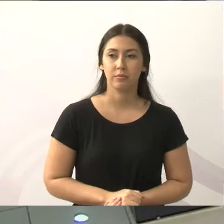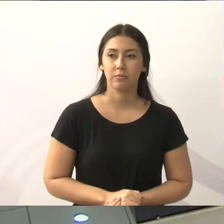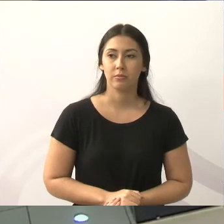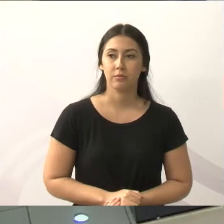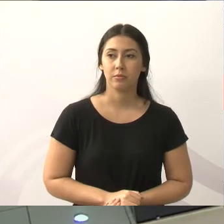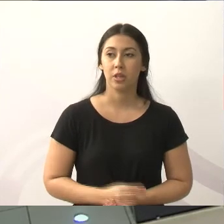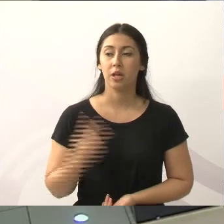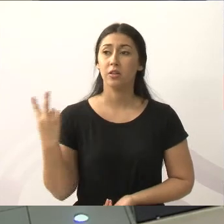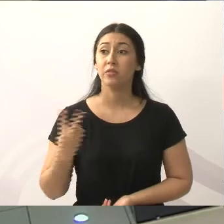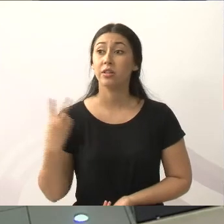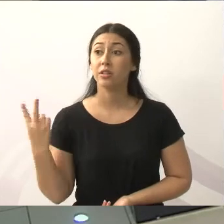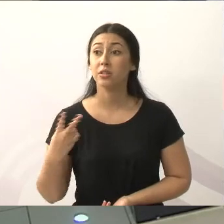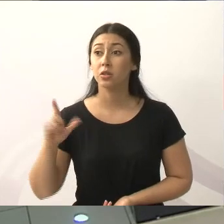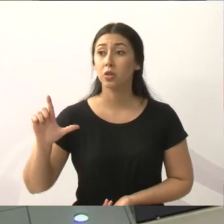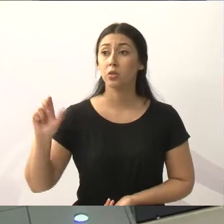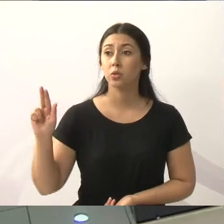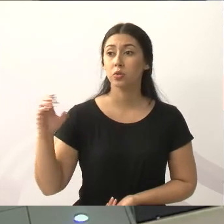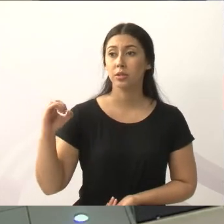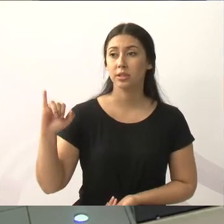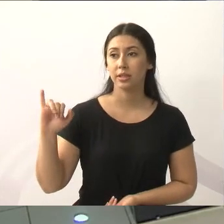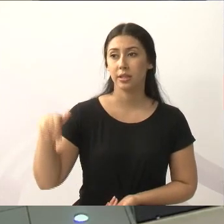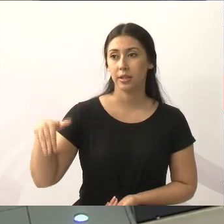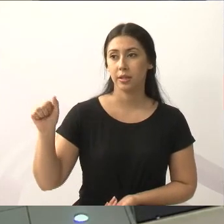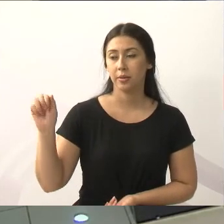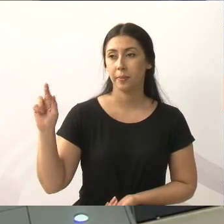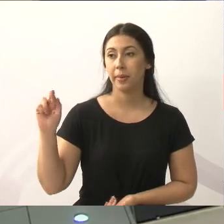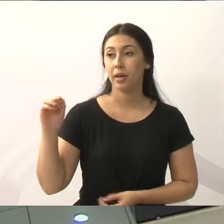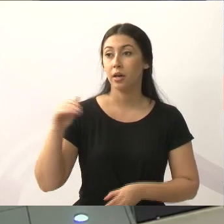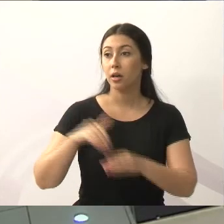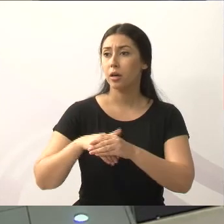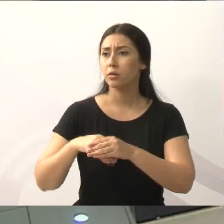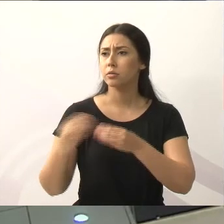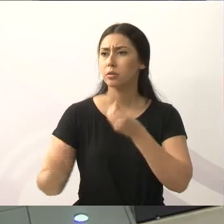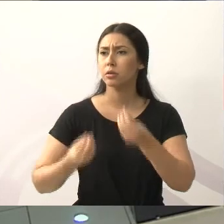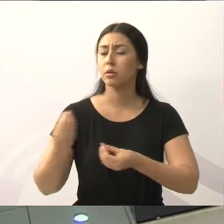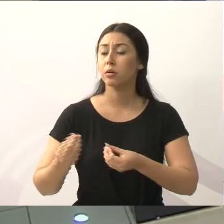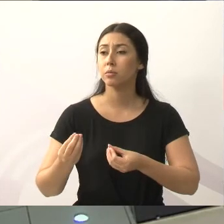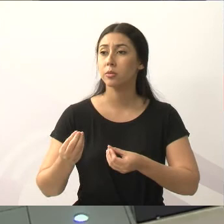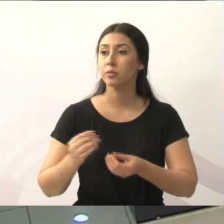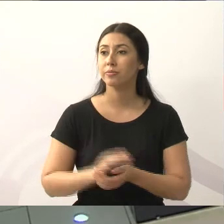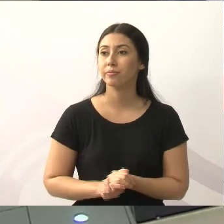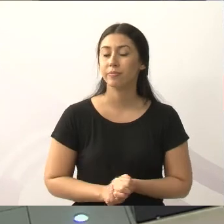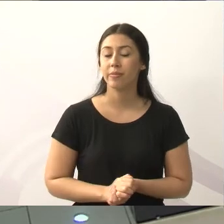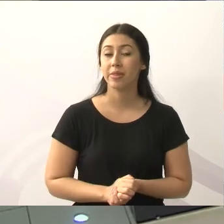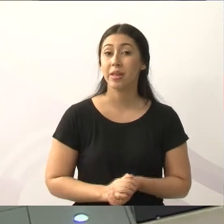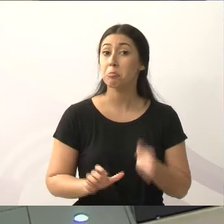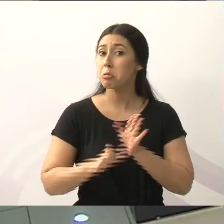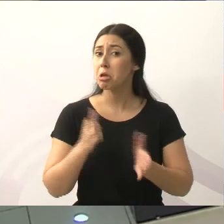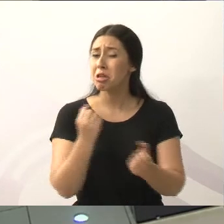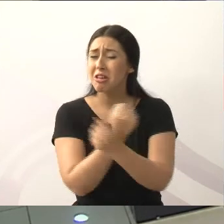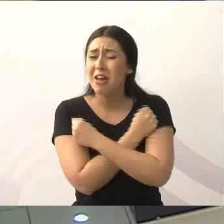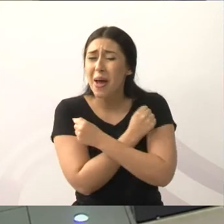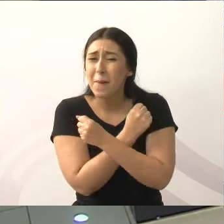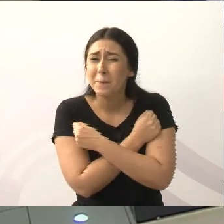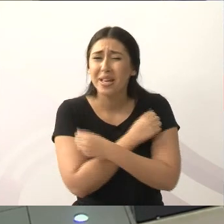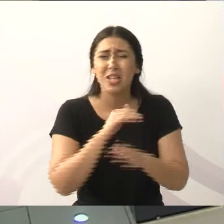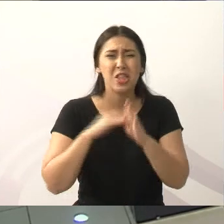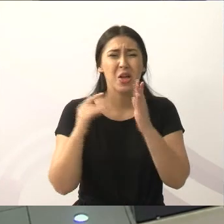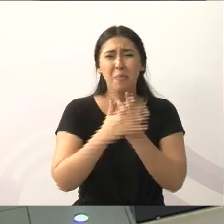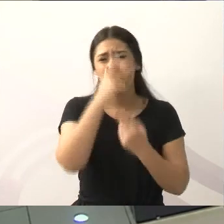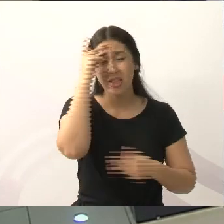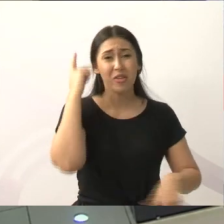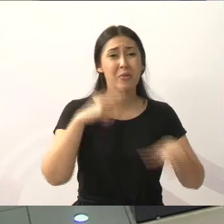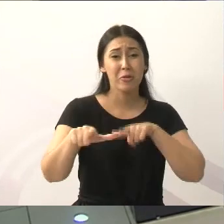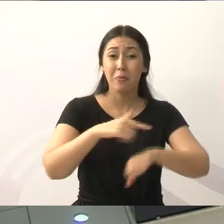Como vota a vereadora Lucimar Ponciano? Um forte abraço a todos os ambulantes, todos os comerciantes da